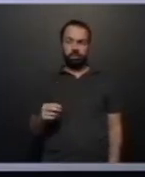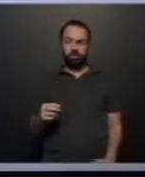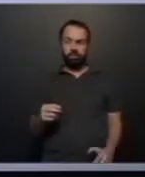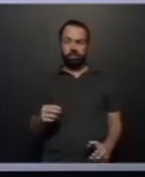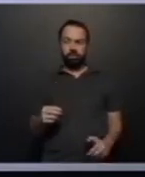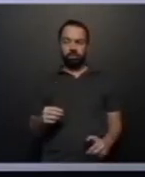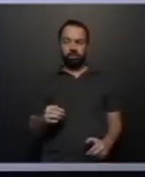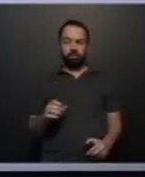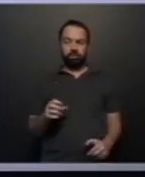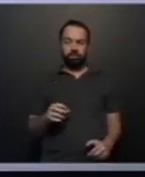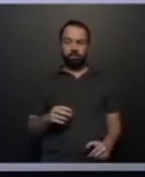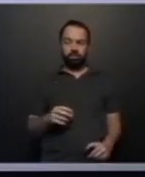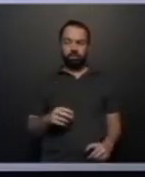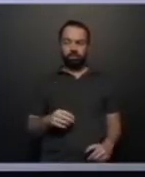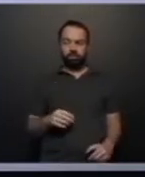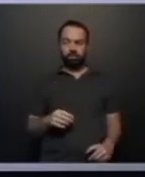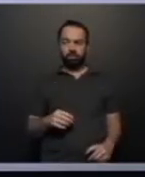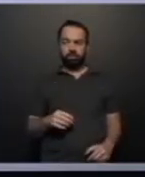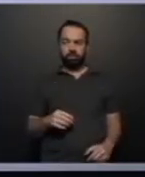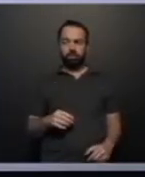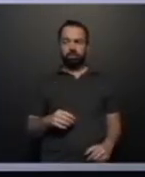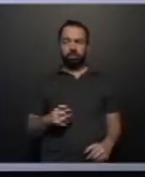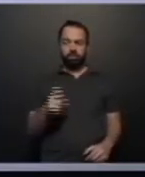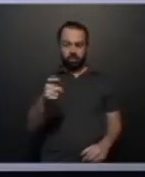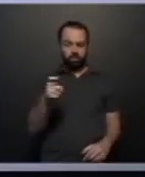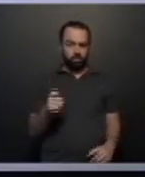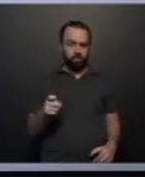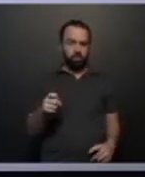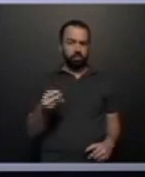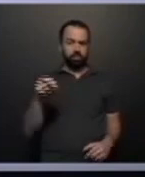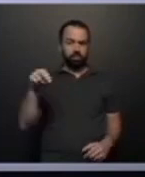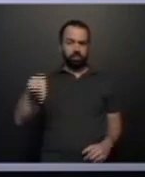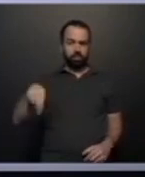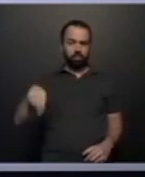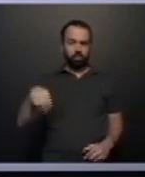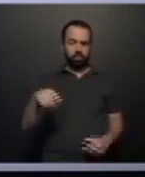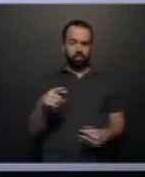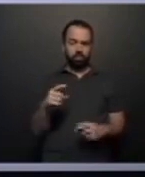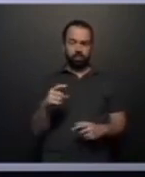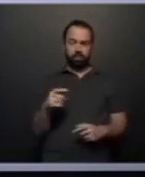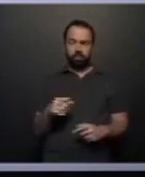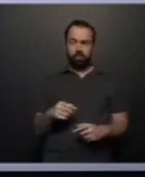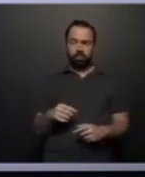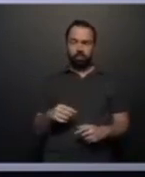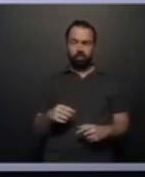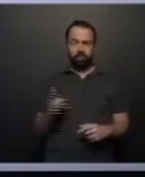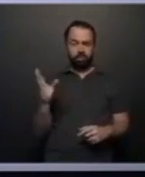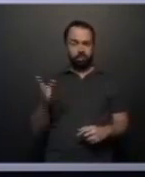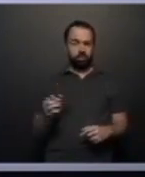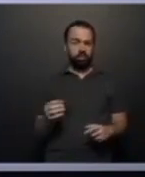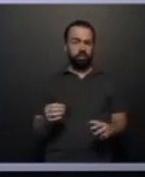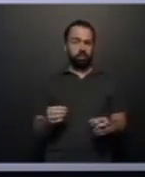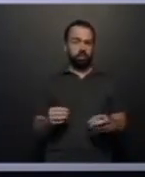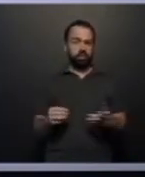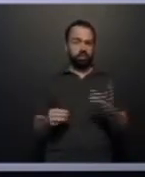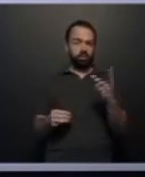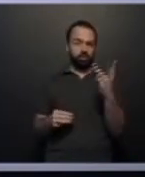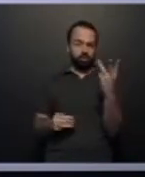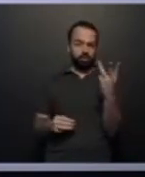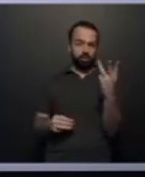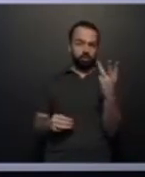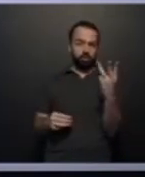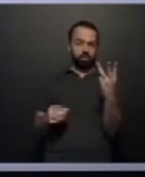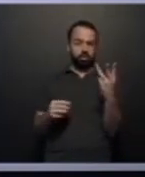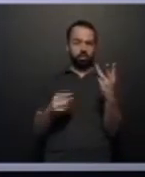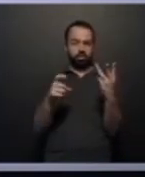numérico. É o conjunto D. X pertence aos números naturais, tal que 3 é